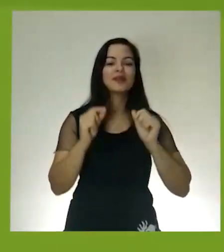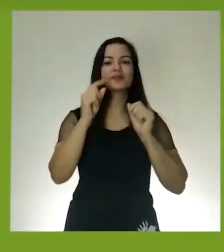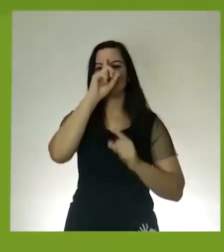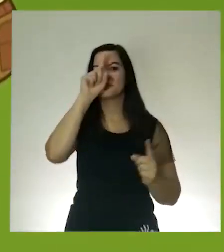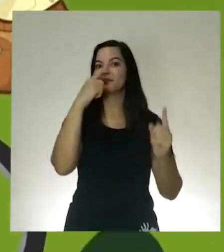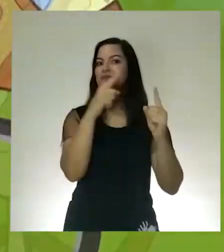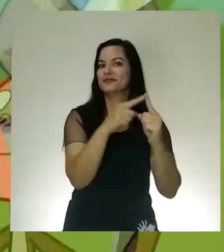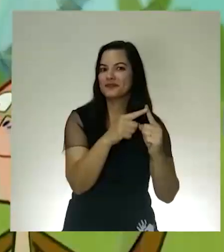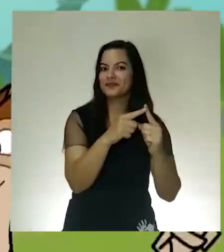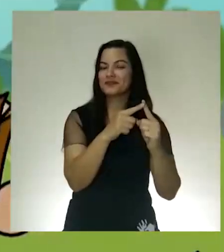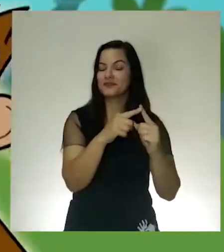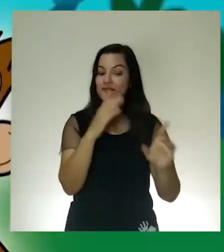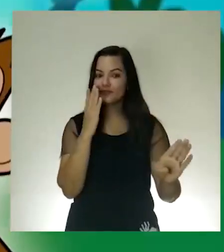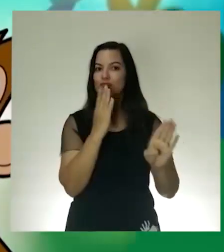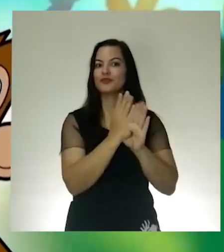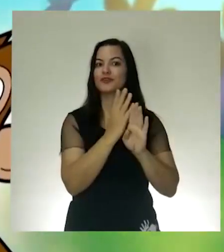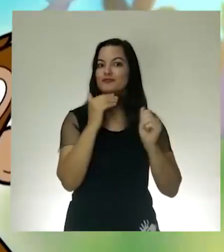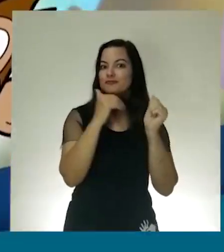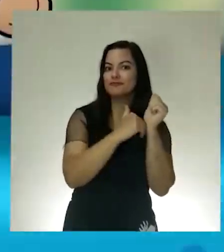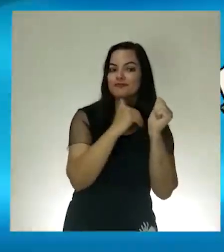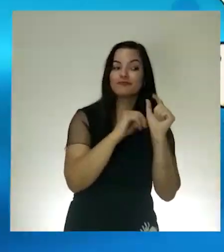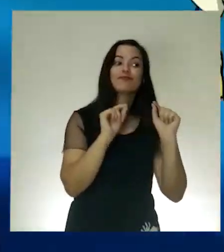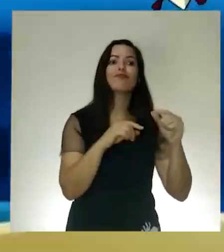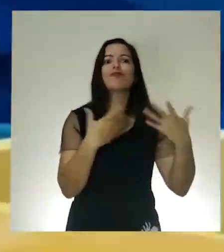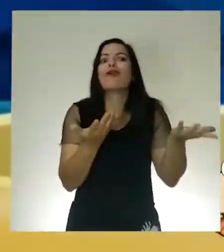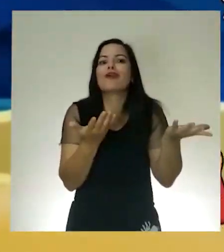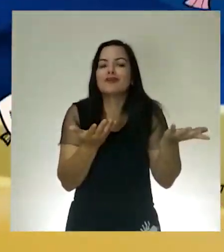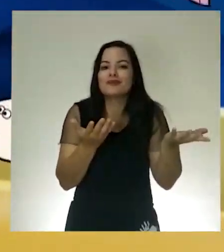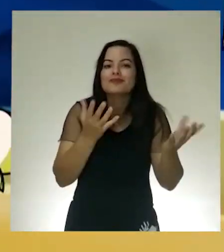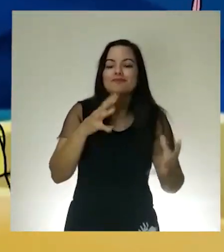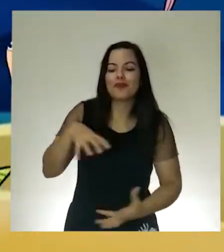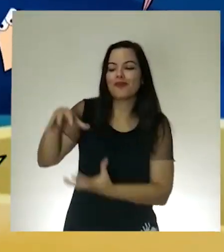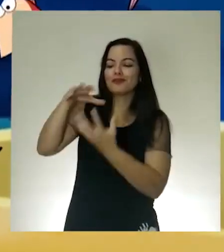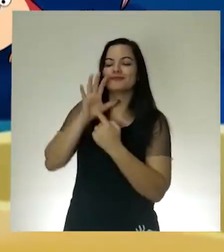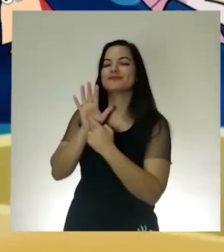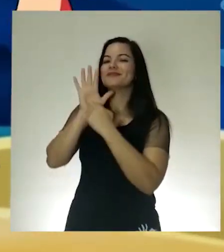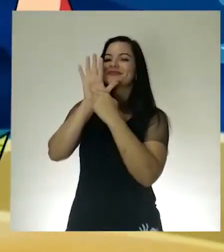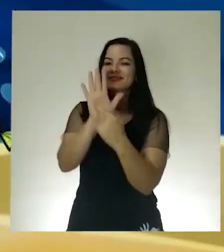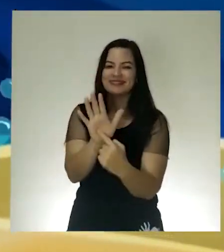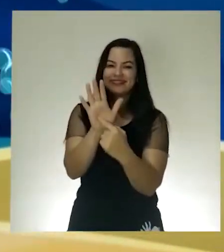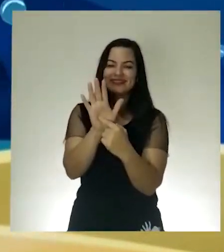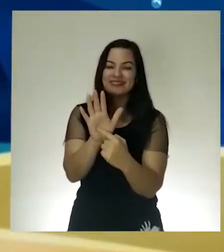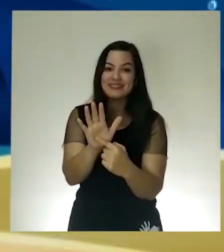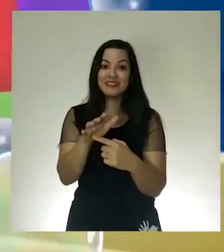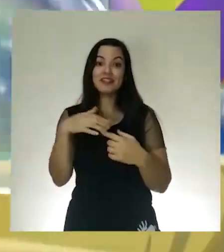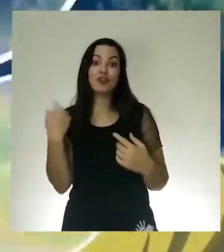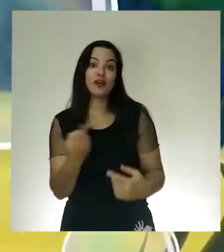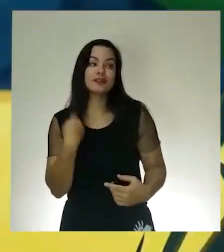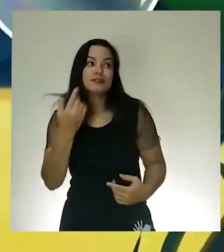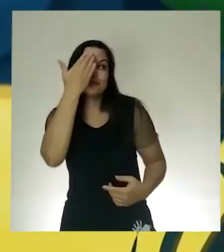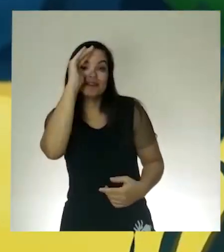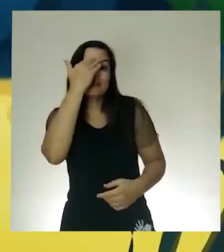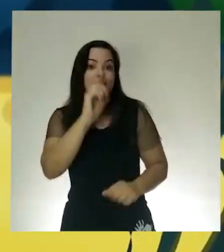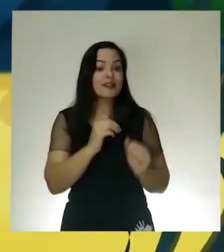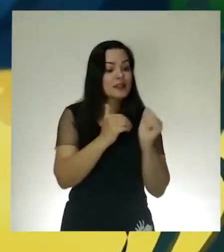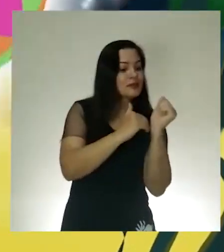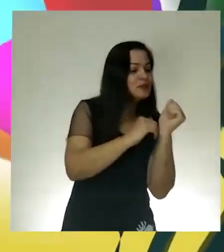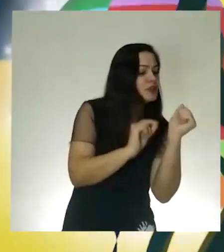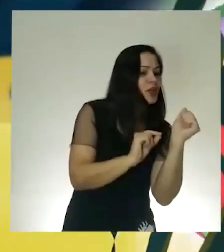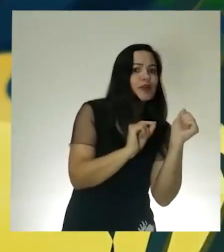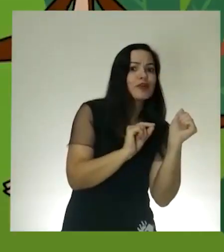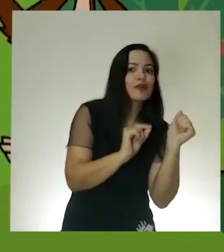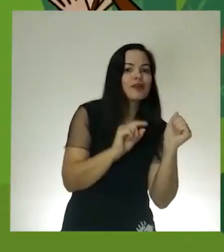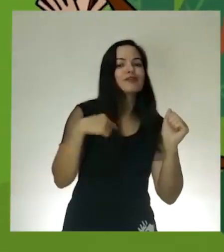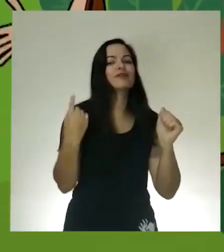Hoje tem mais uma missão. Qual será o mistério? Tem a Pop indicar. Pra entender